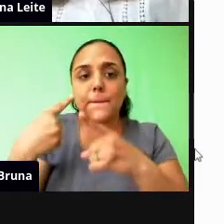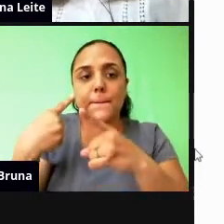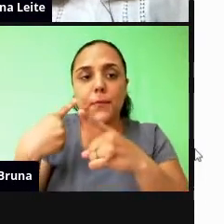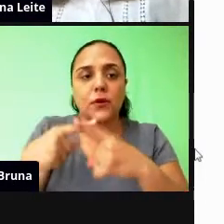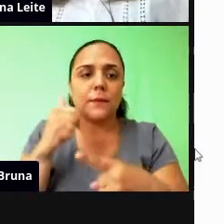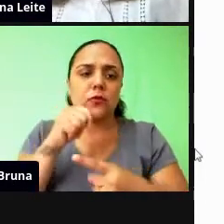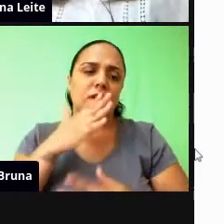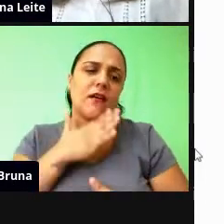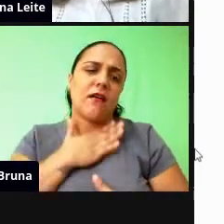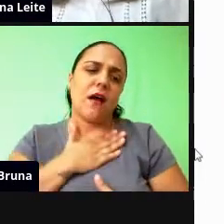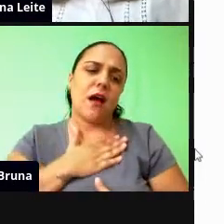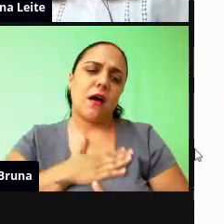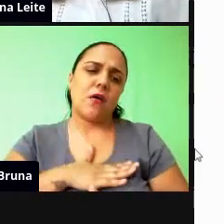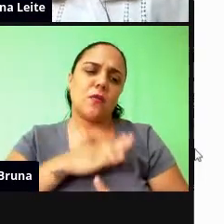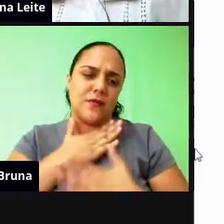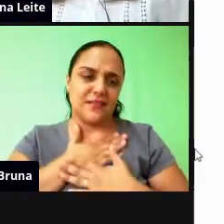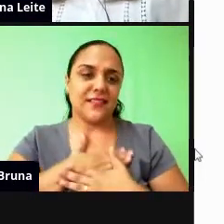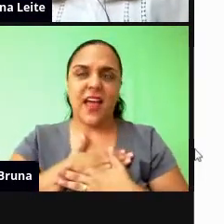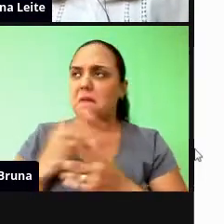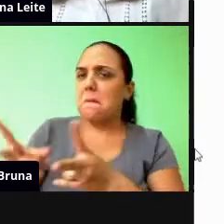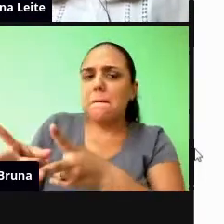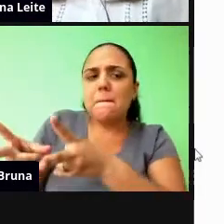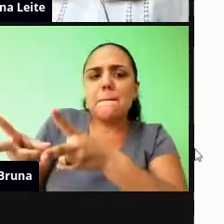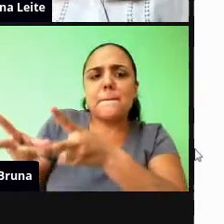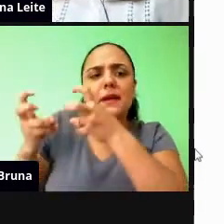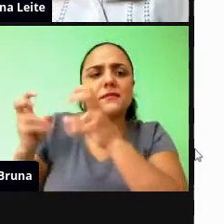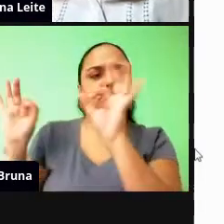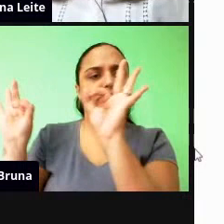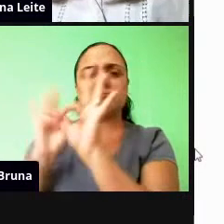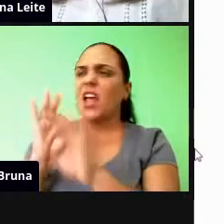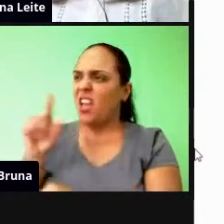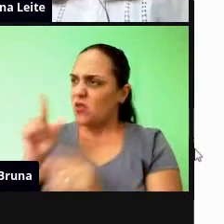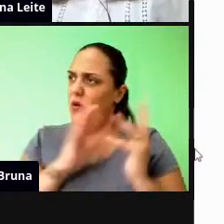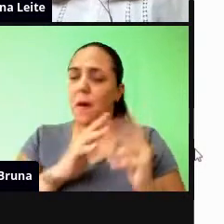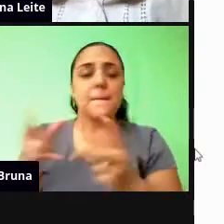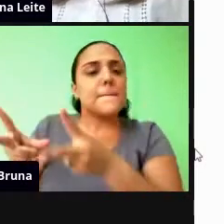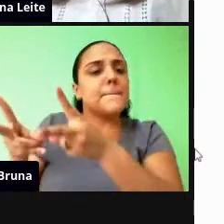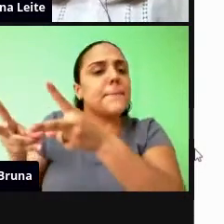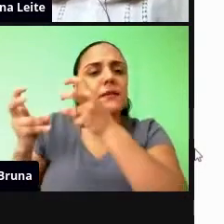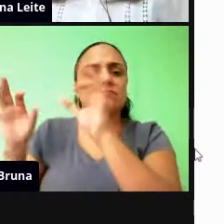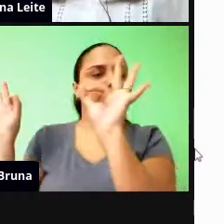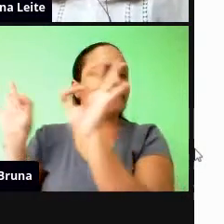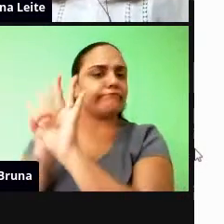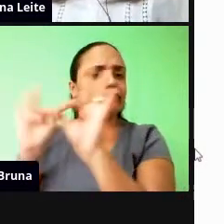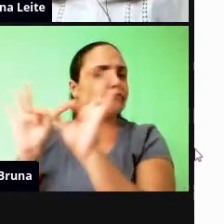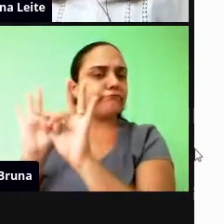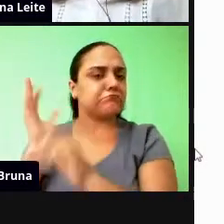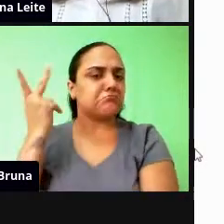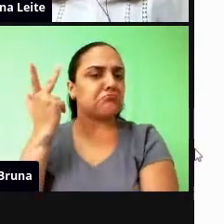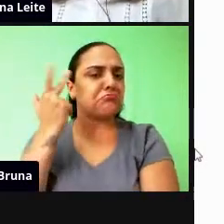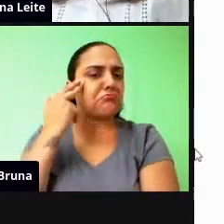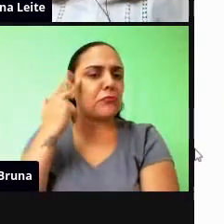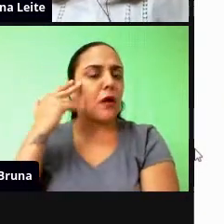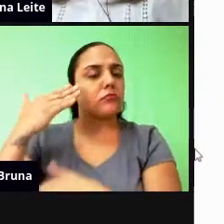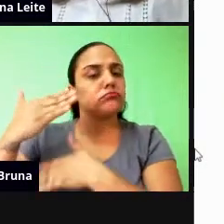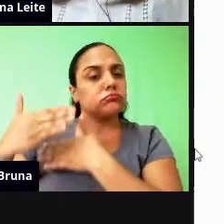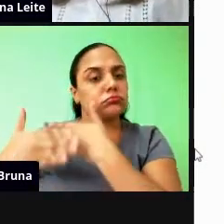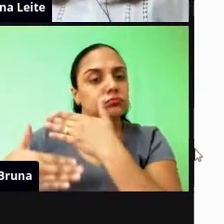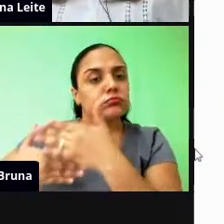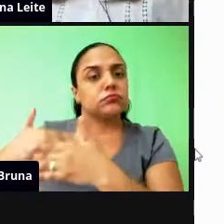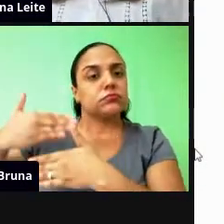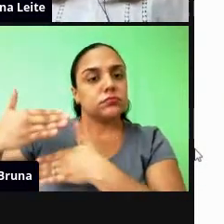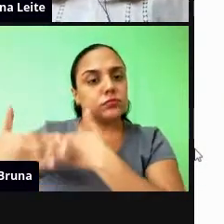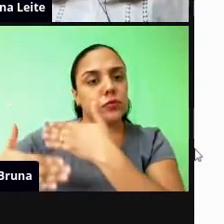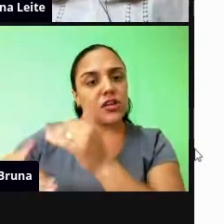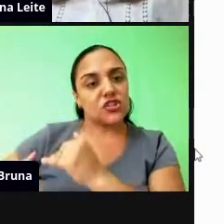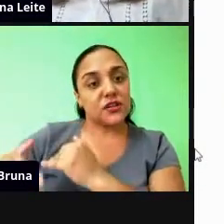comportamento da menina, que já é diferente, né, desde pequena, já a educação que as famílias às vezes querem oferecer para as meninas, né,